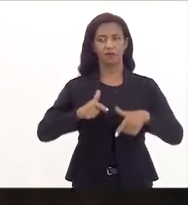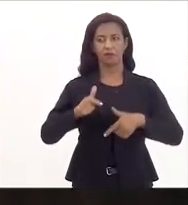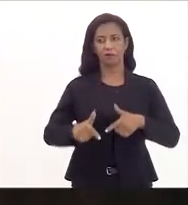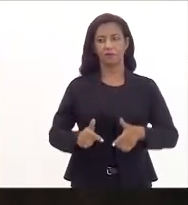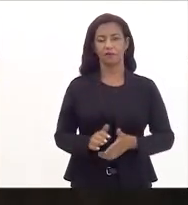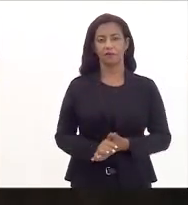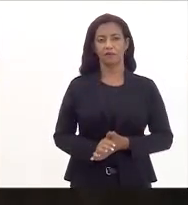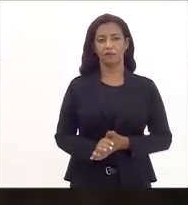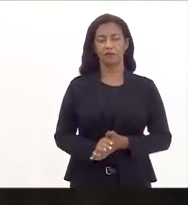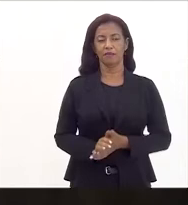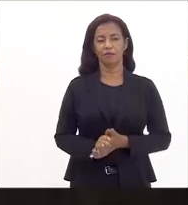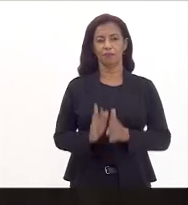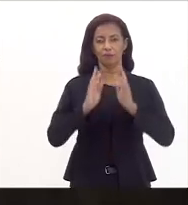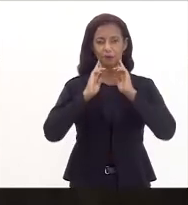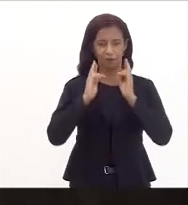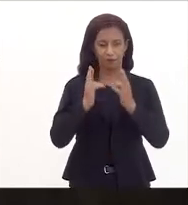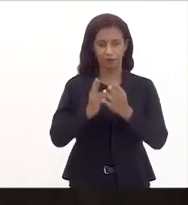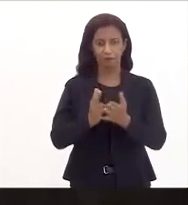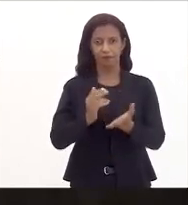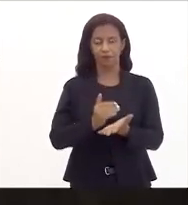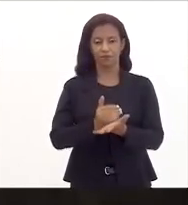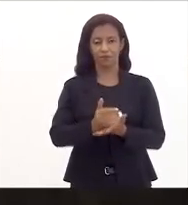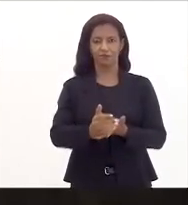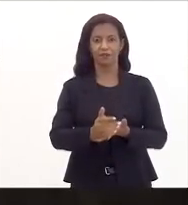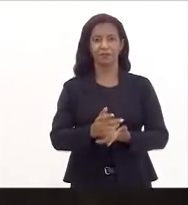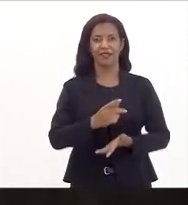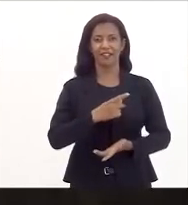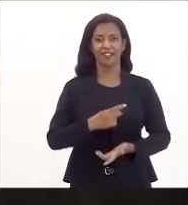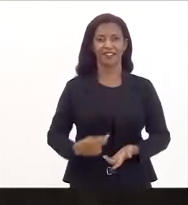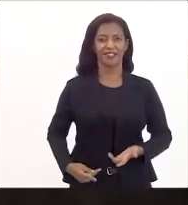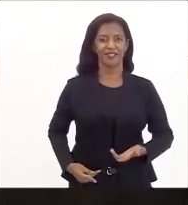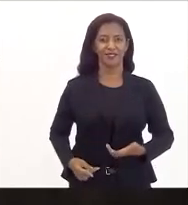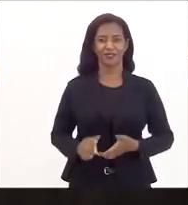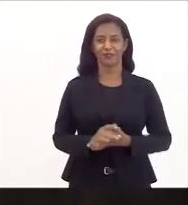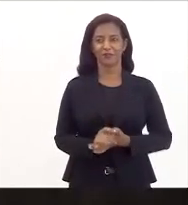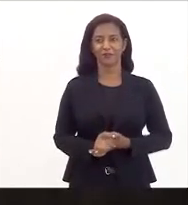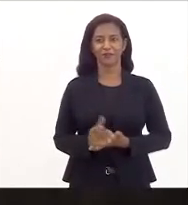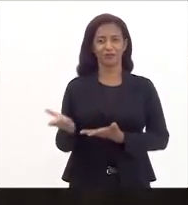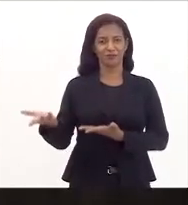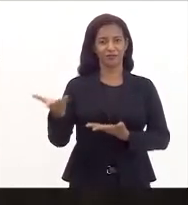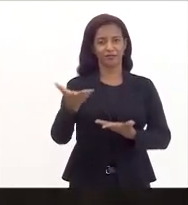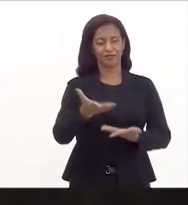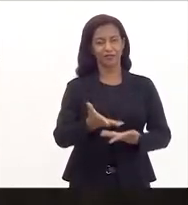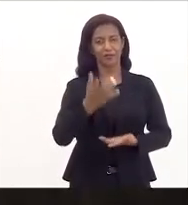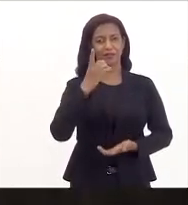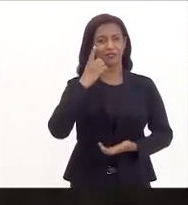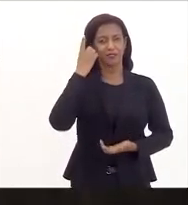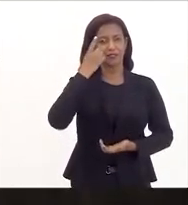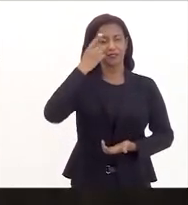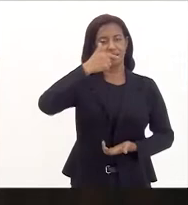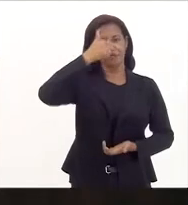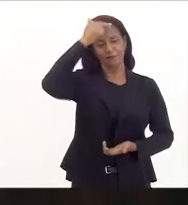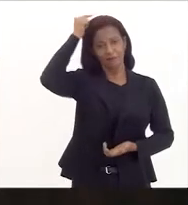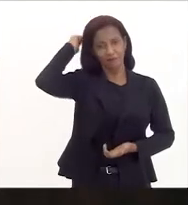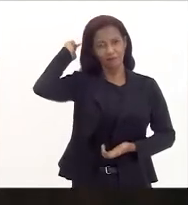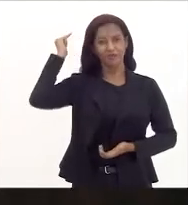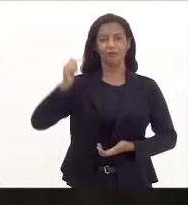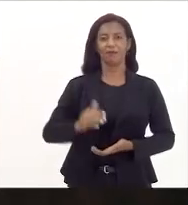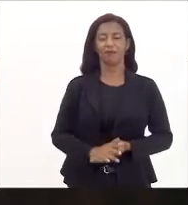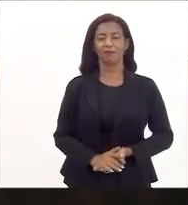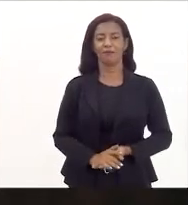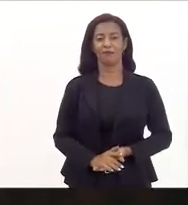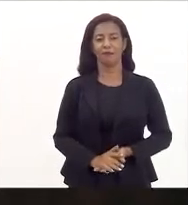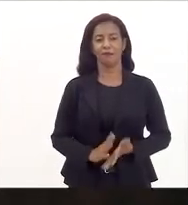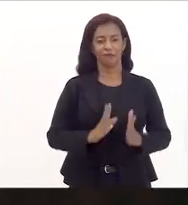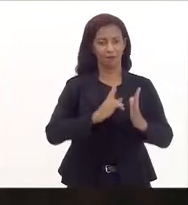Está aberta a sessão. A presidência convida o senhor deputado Luiz Paulo para